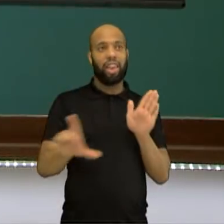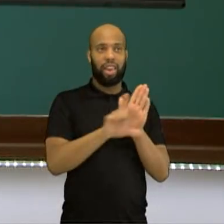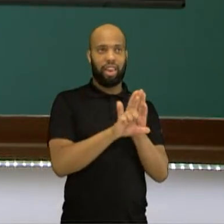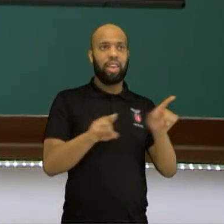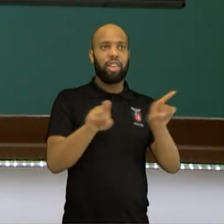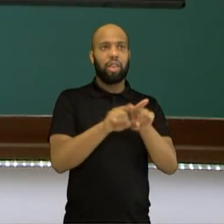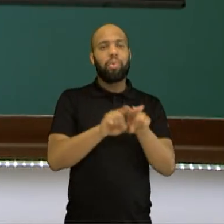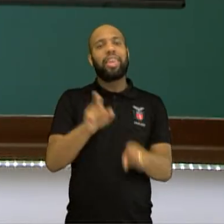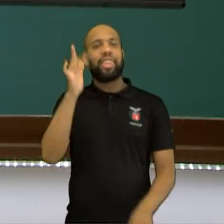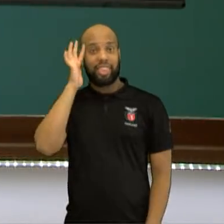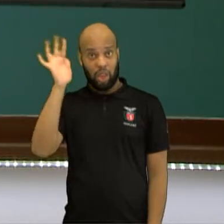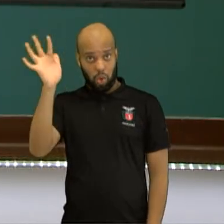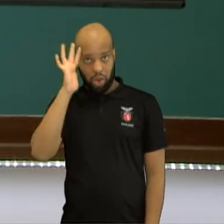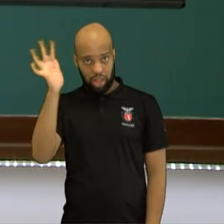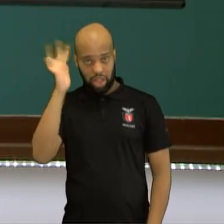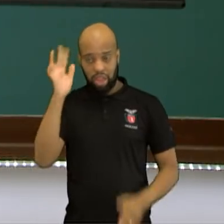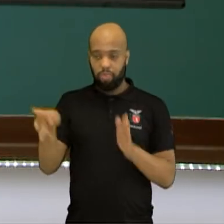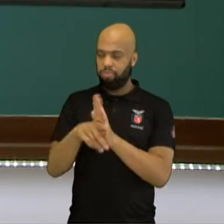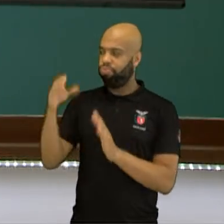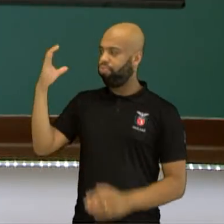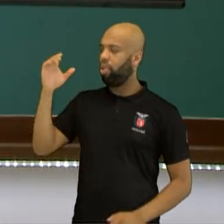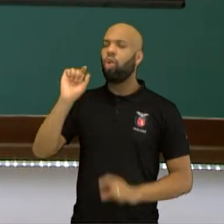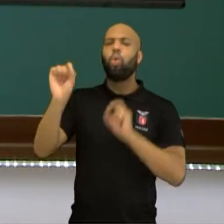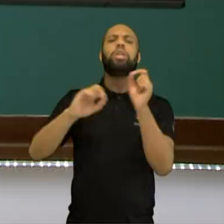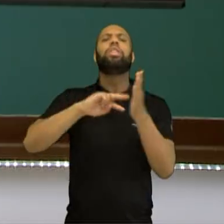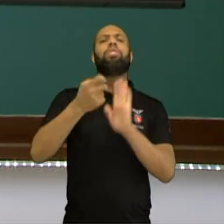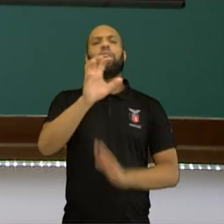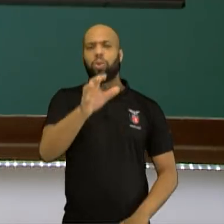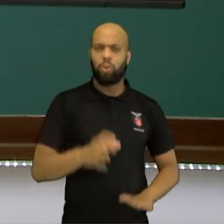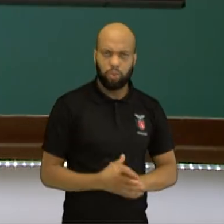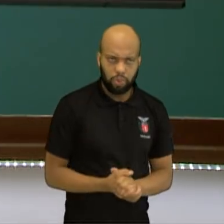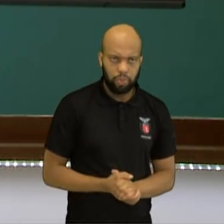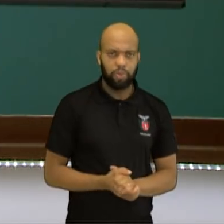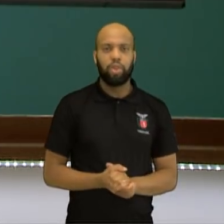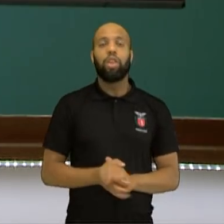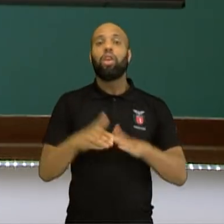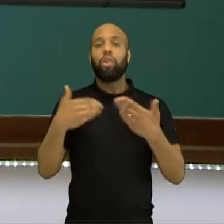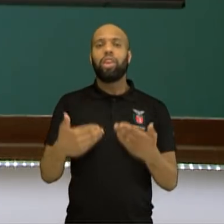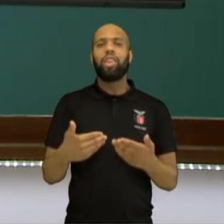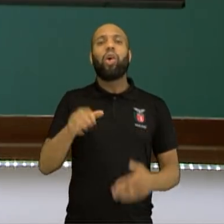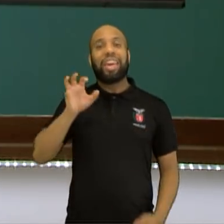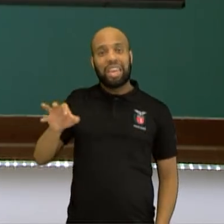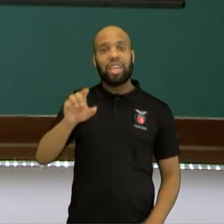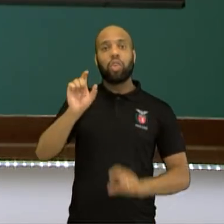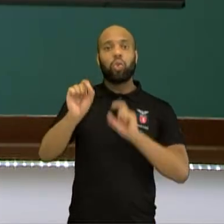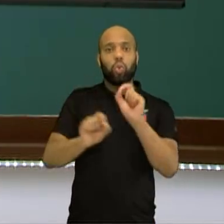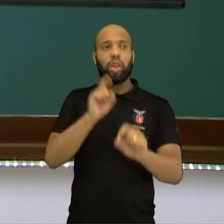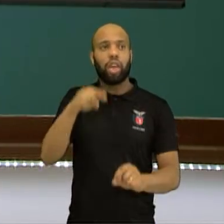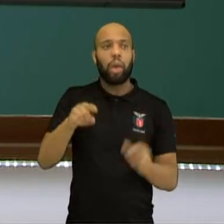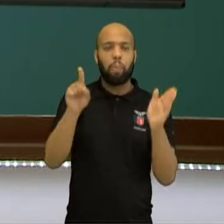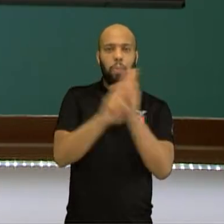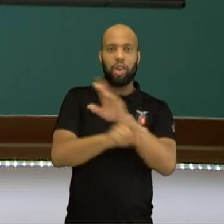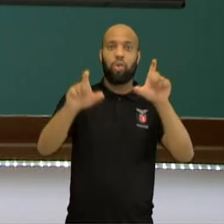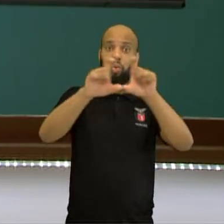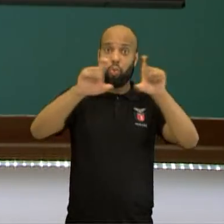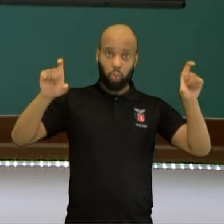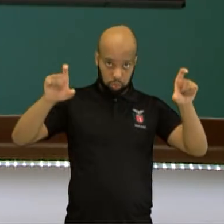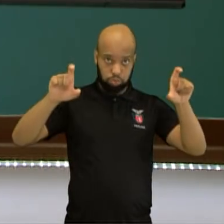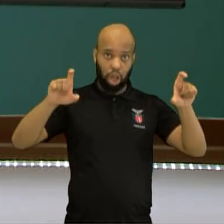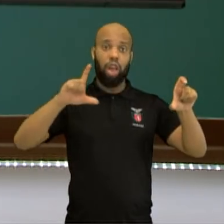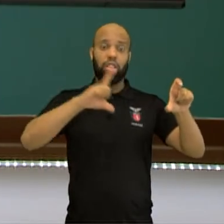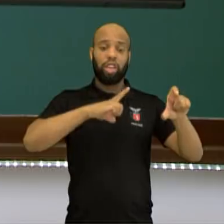ou teorias científicas. O que são leis e teorias científicas? Tratam-se de enunciados ou sentenças